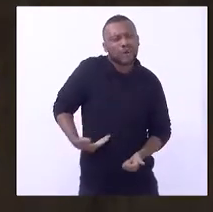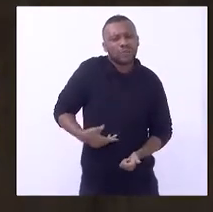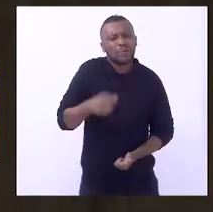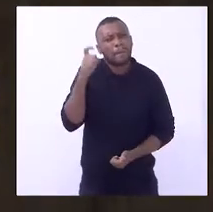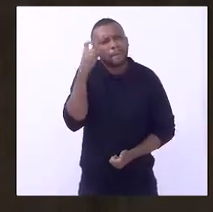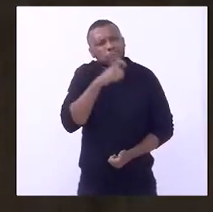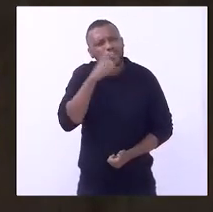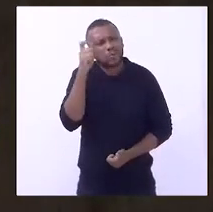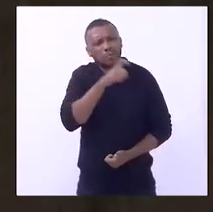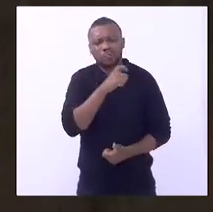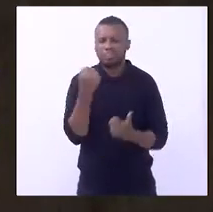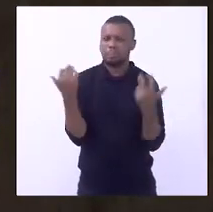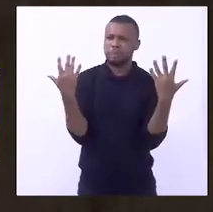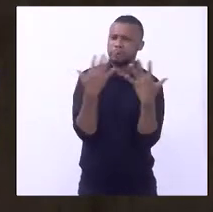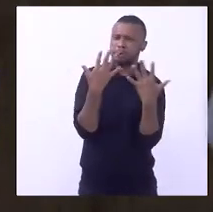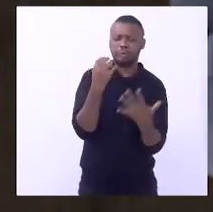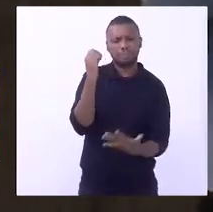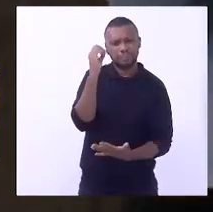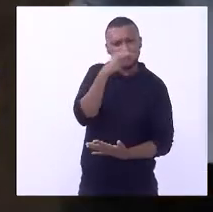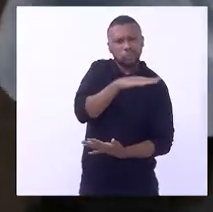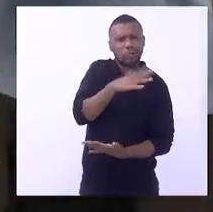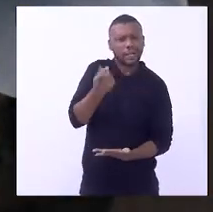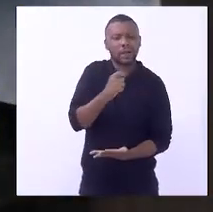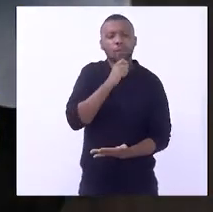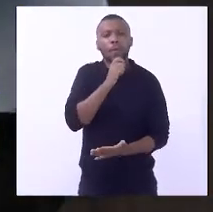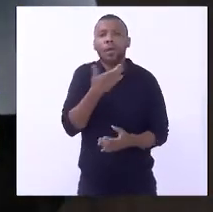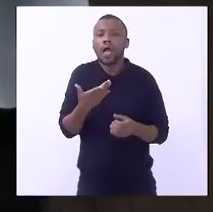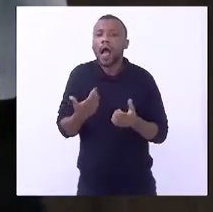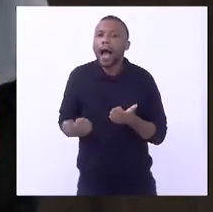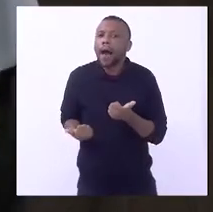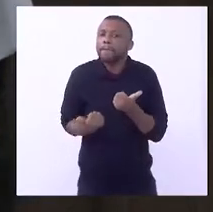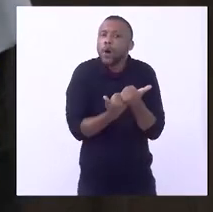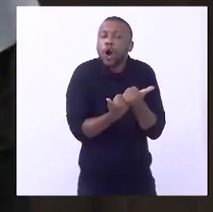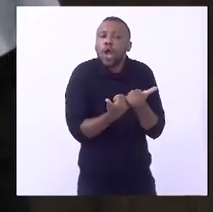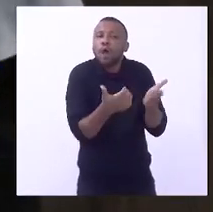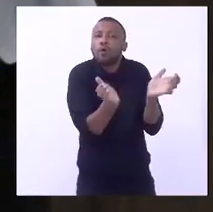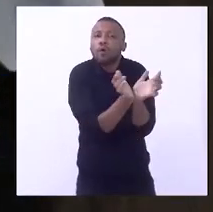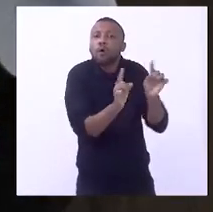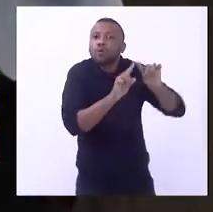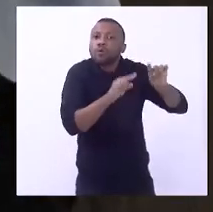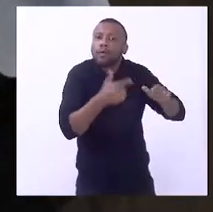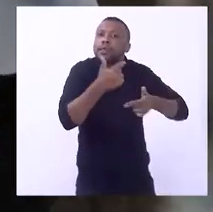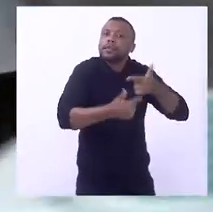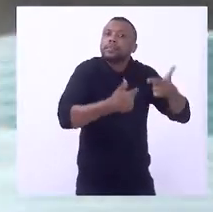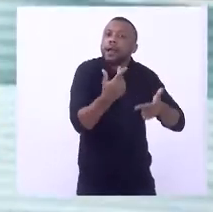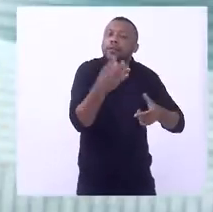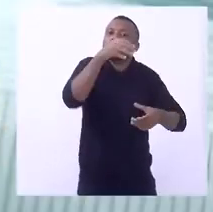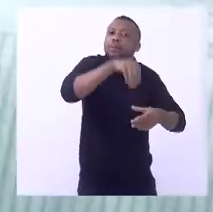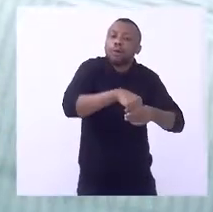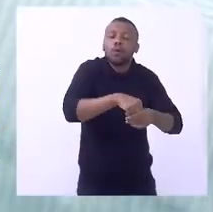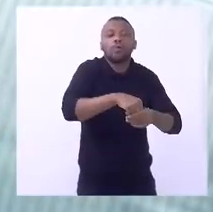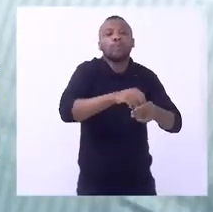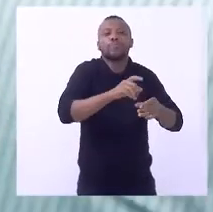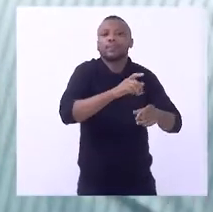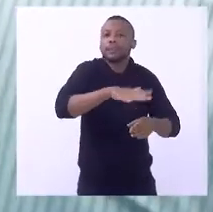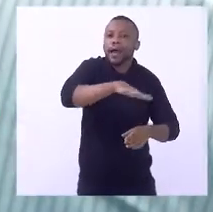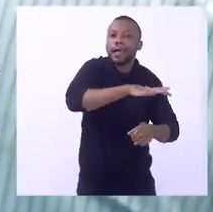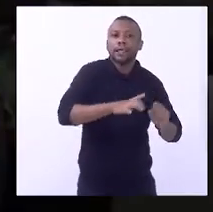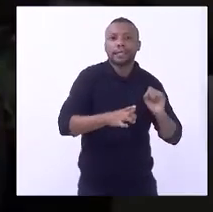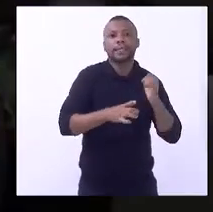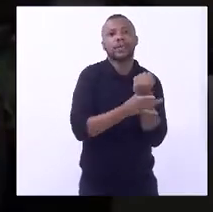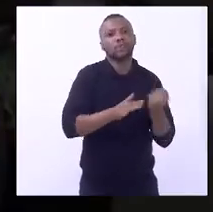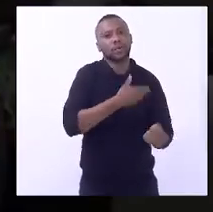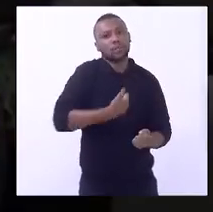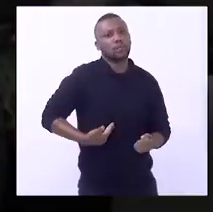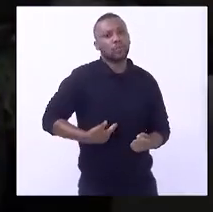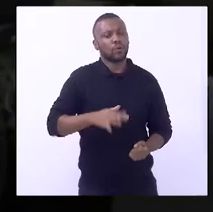dá o mínimo de sustentabilidade para quem trabalha hoje na linha de frente da segurança pública. Então, o